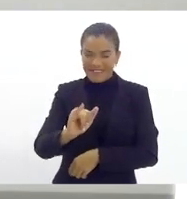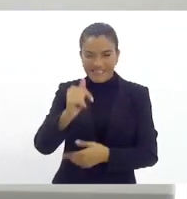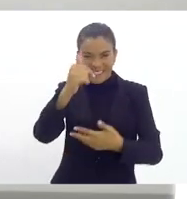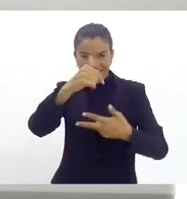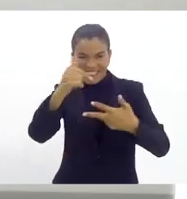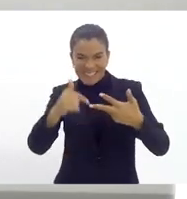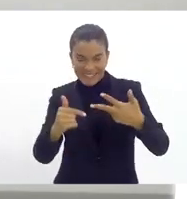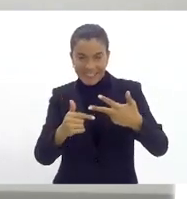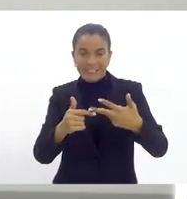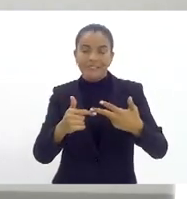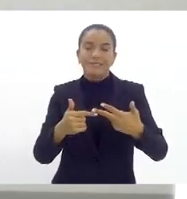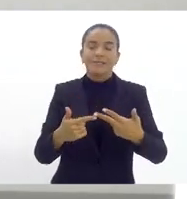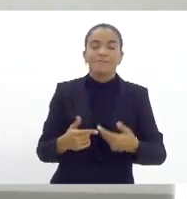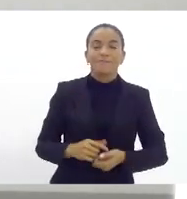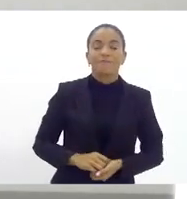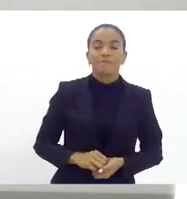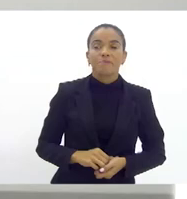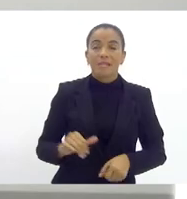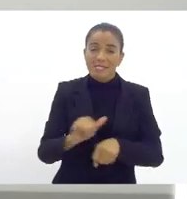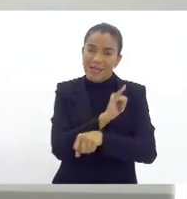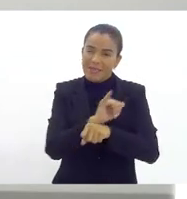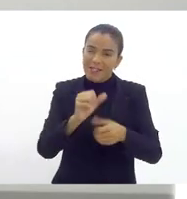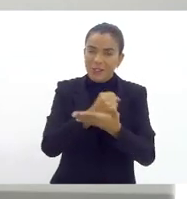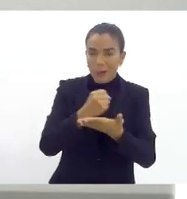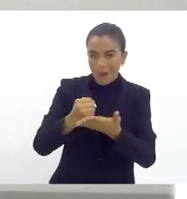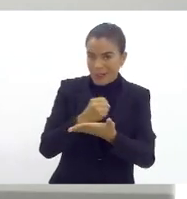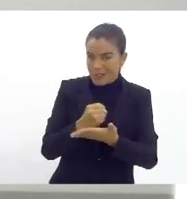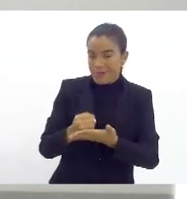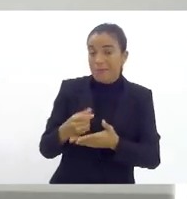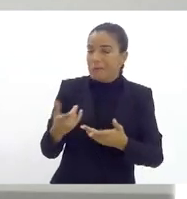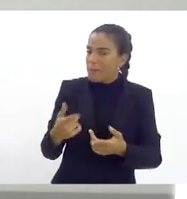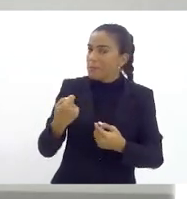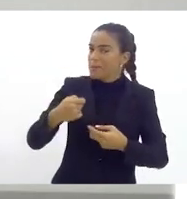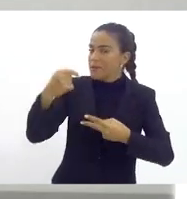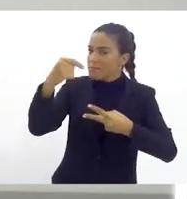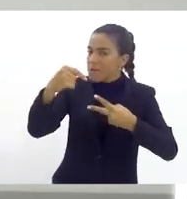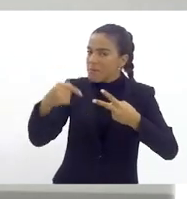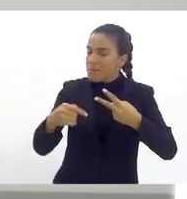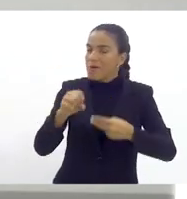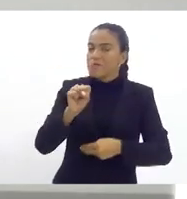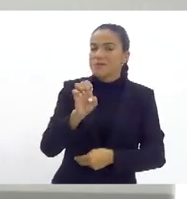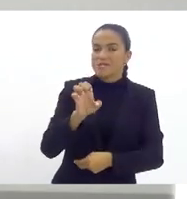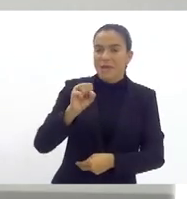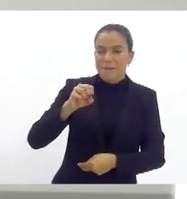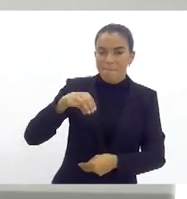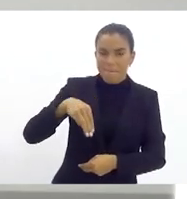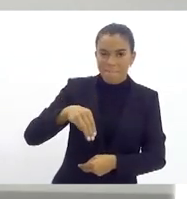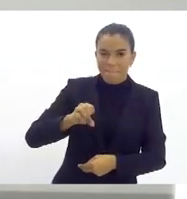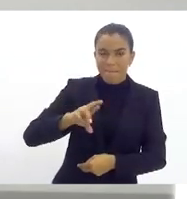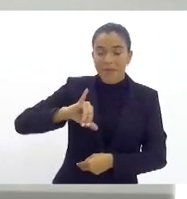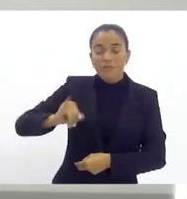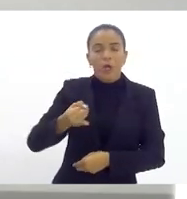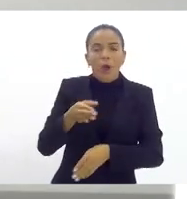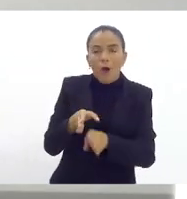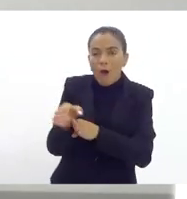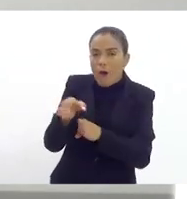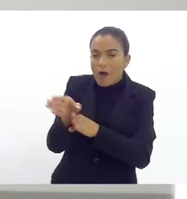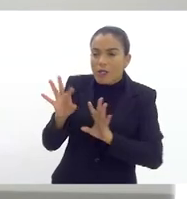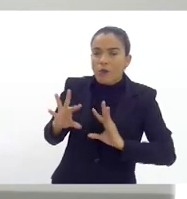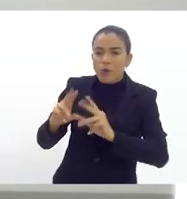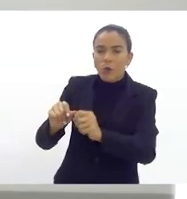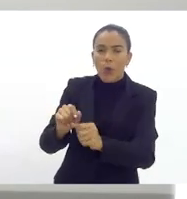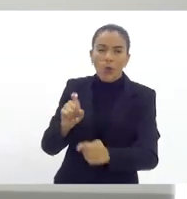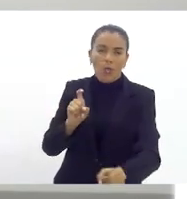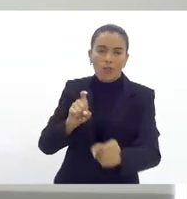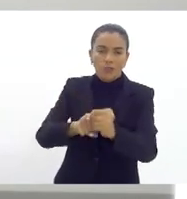a gente também precisa pontuar o semerj mais uma vez orienta todas as Associados a